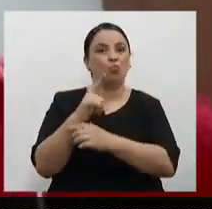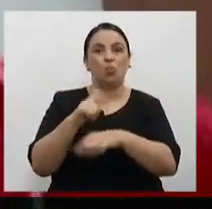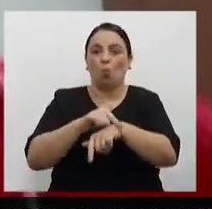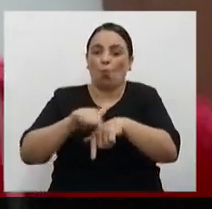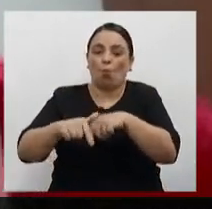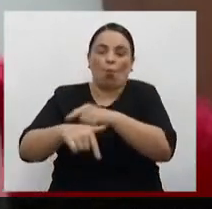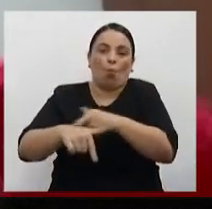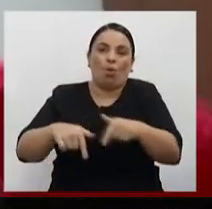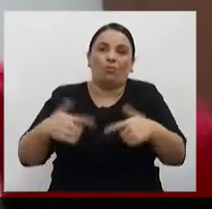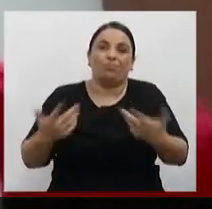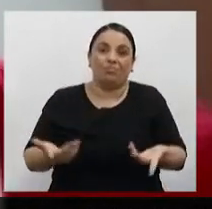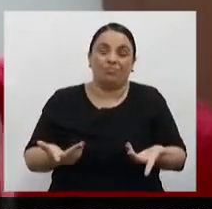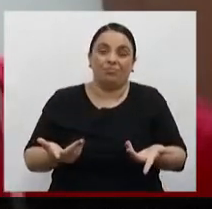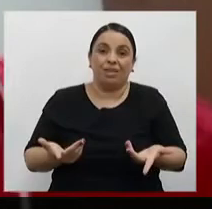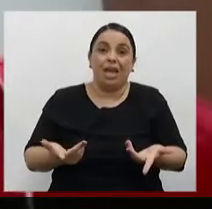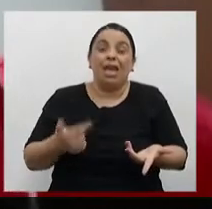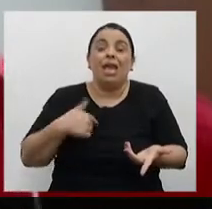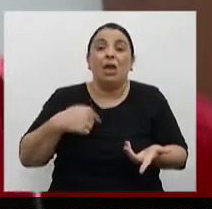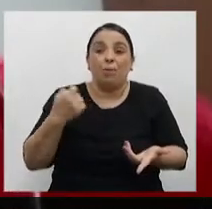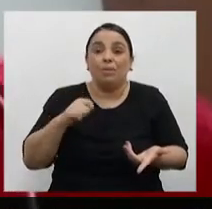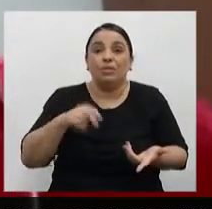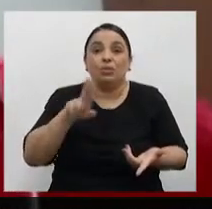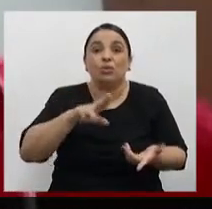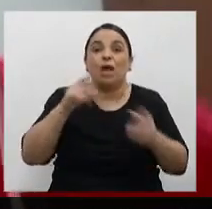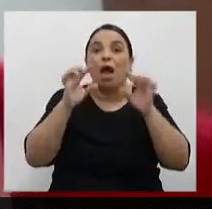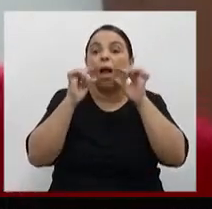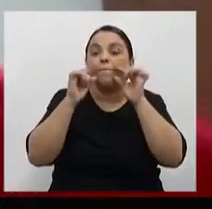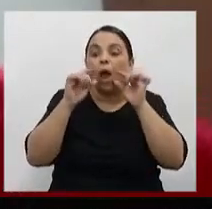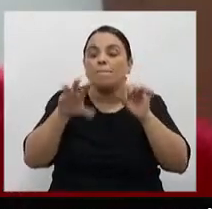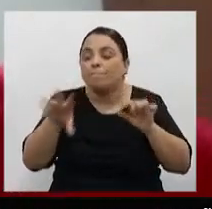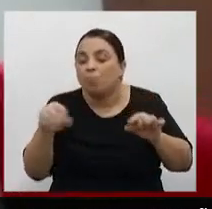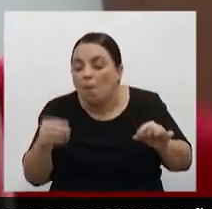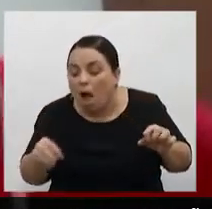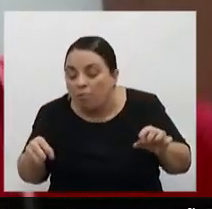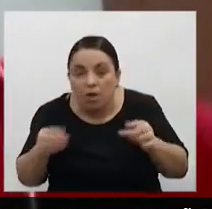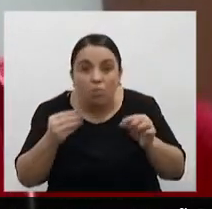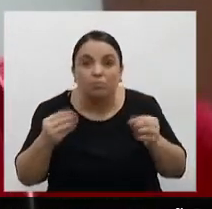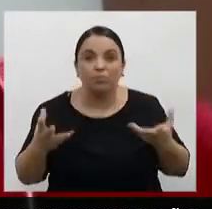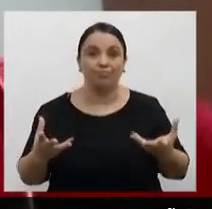vários objetos. Então, estou sempre extremamente